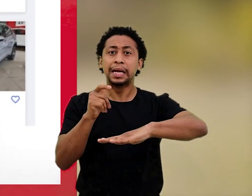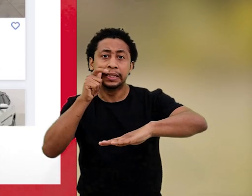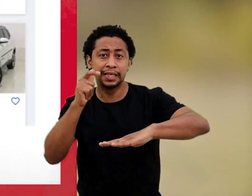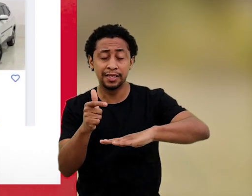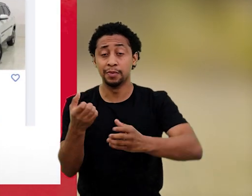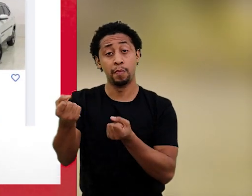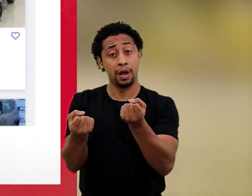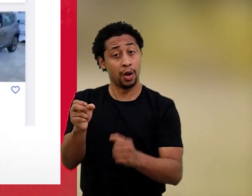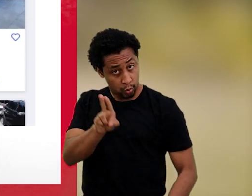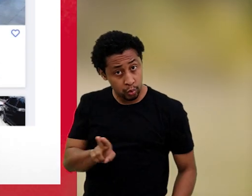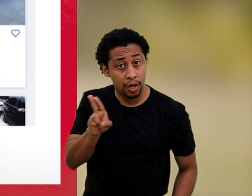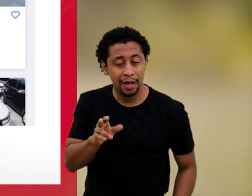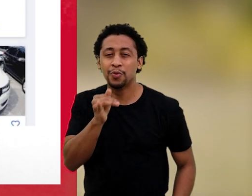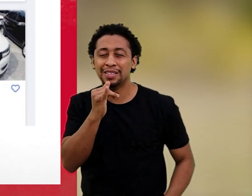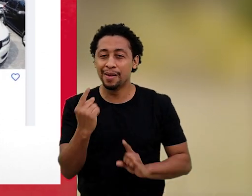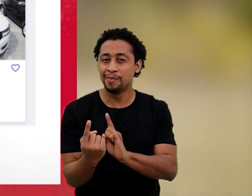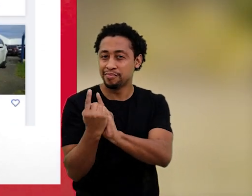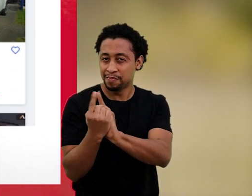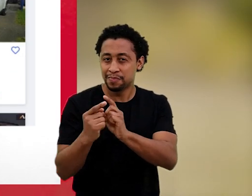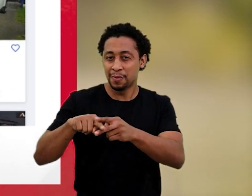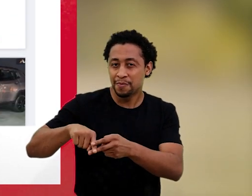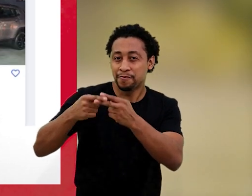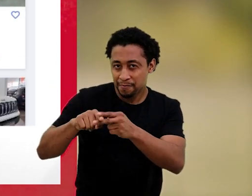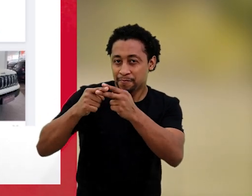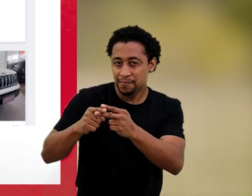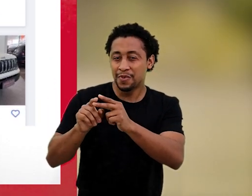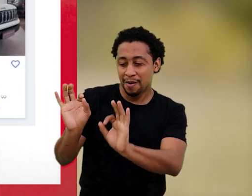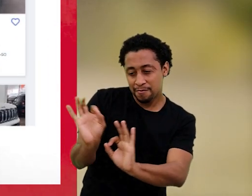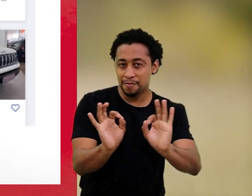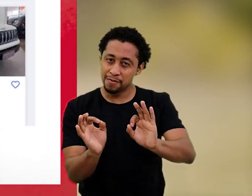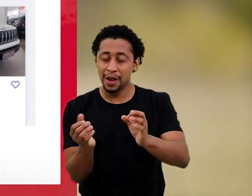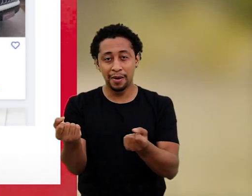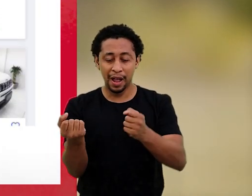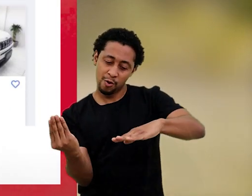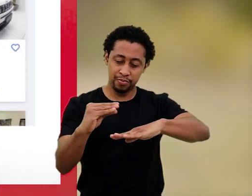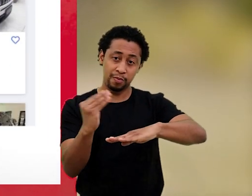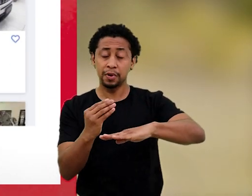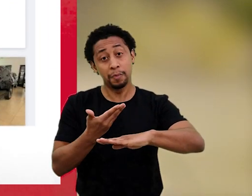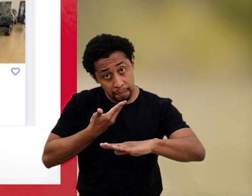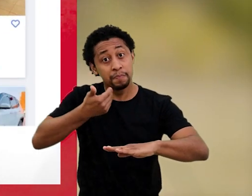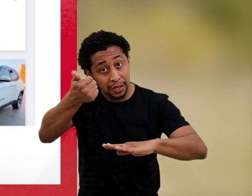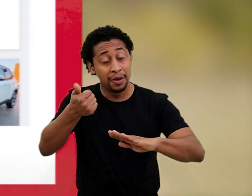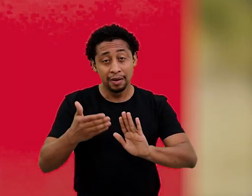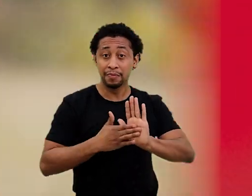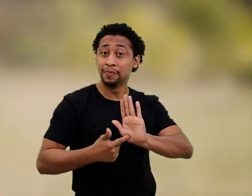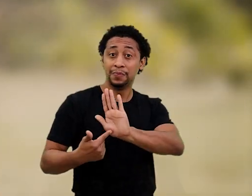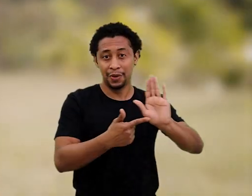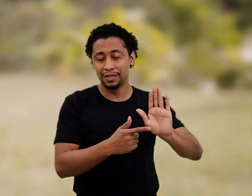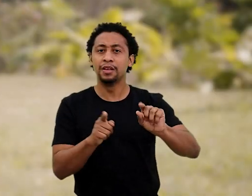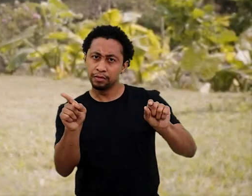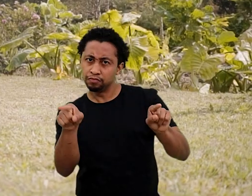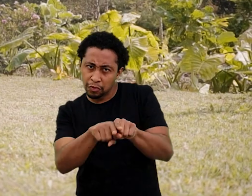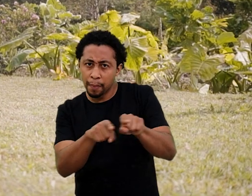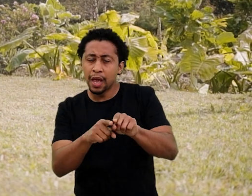para seminovos, como por exemplo martelinho de ouro e despachante, dentro da proposta do financiamento, facilitando muito sua vida. Inclusive, acessórios